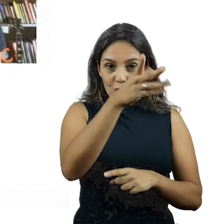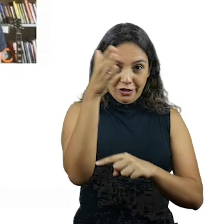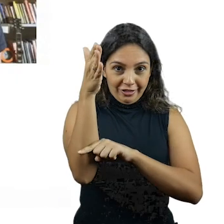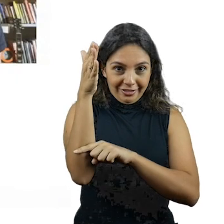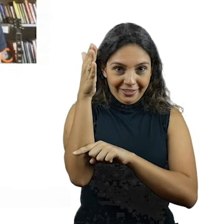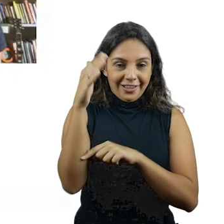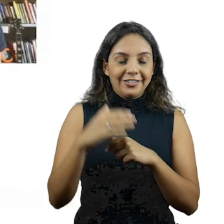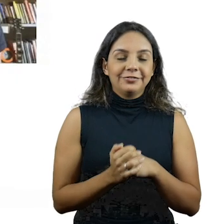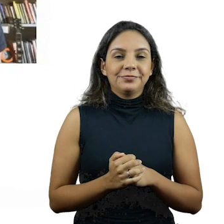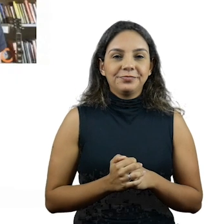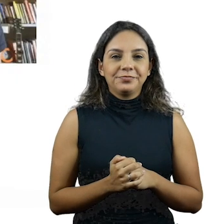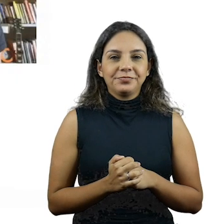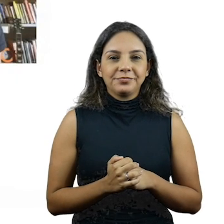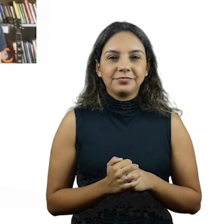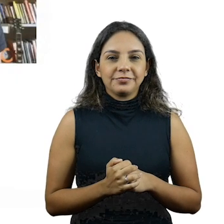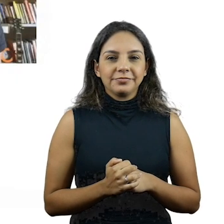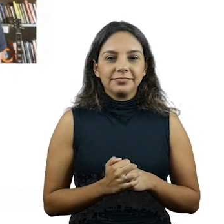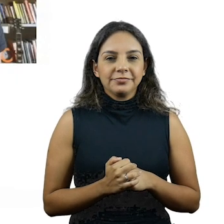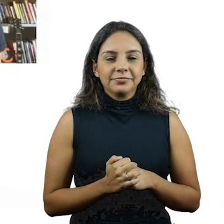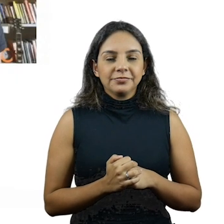aí, foi muito legal.